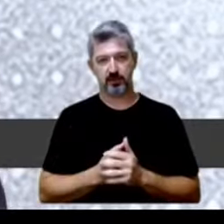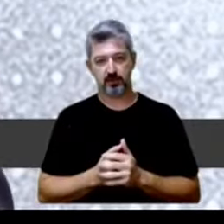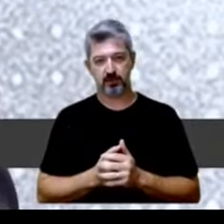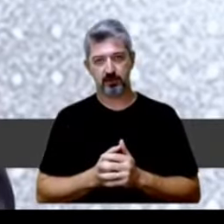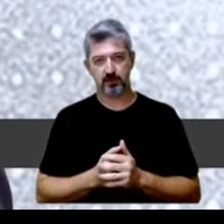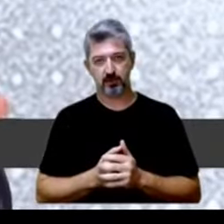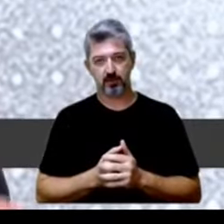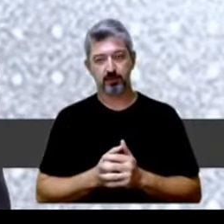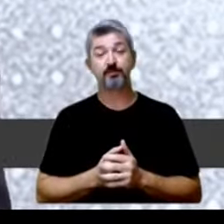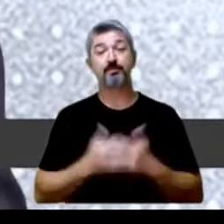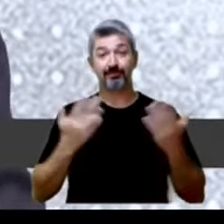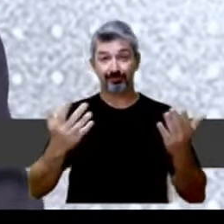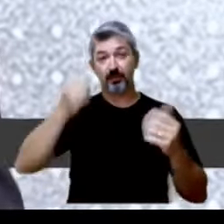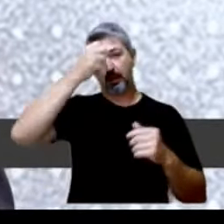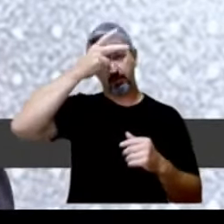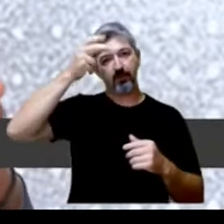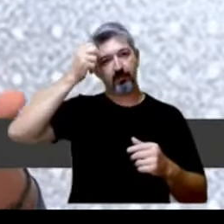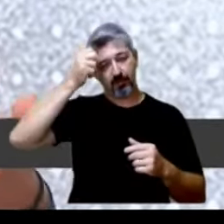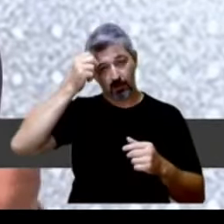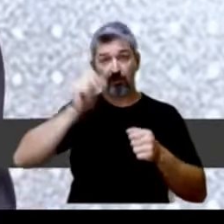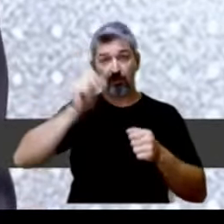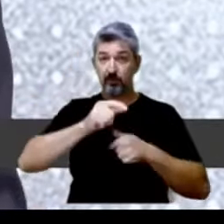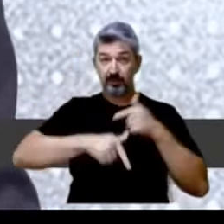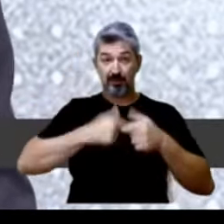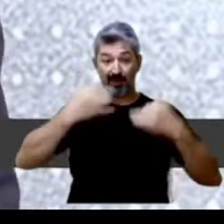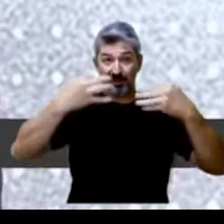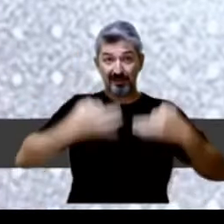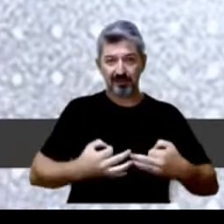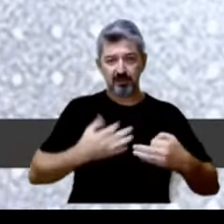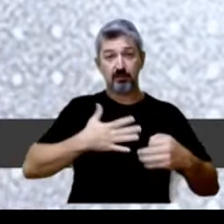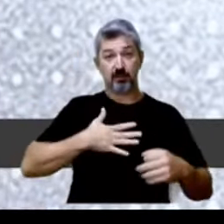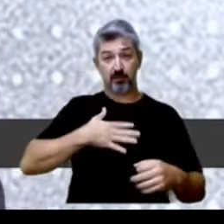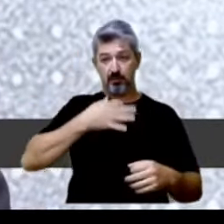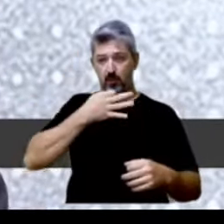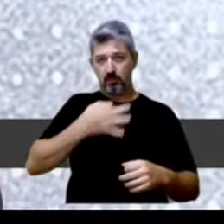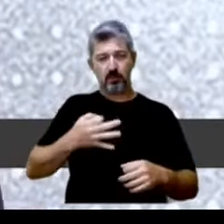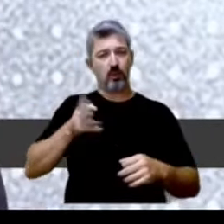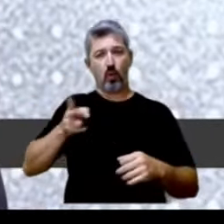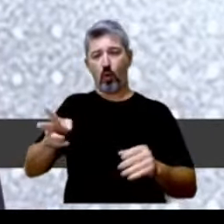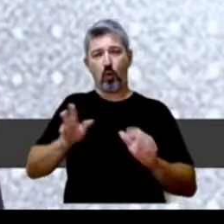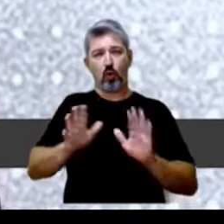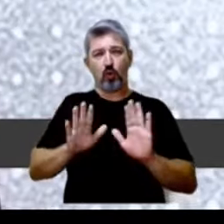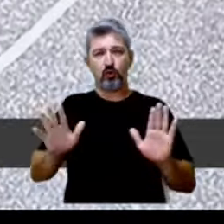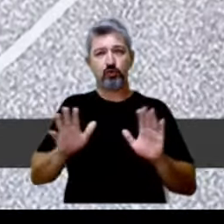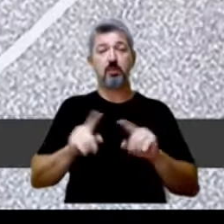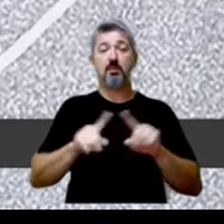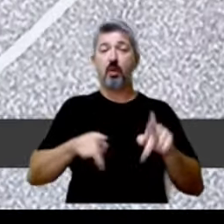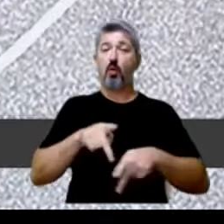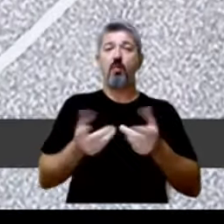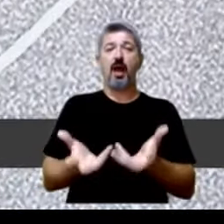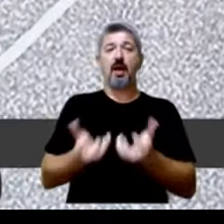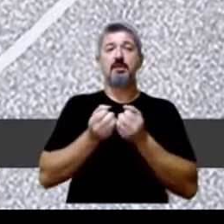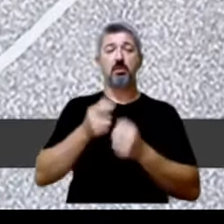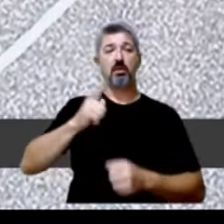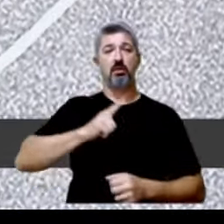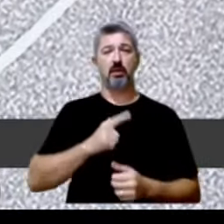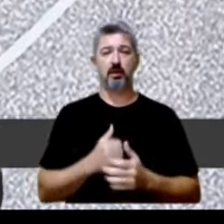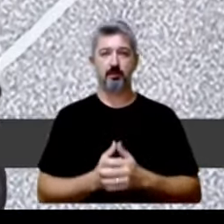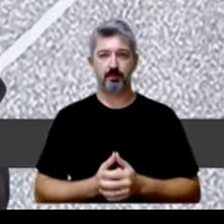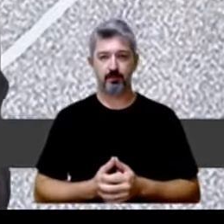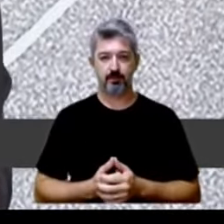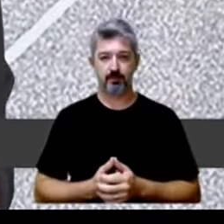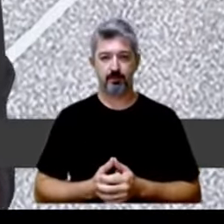a prefeitura O fazendo aquilo Boulos que tem que vai ser feito. querer falar A algo. minha posição sendo mantida e as pessoas sendo atendidas. Dando sequência aqui ao